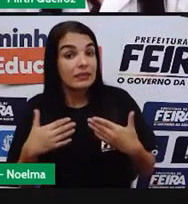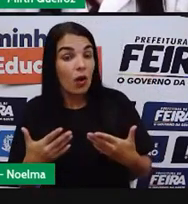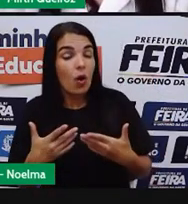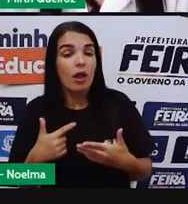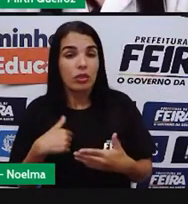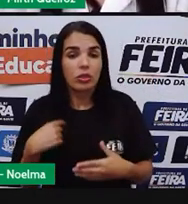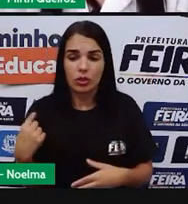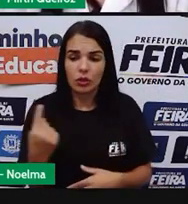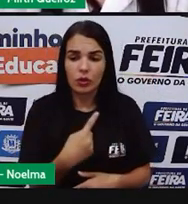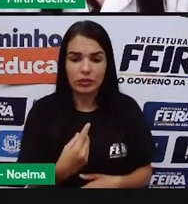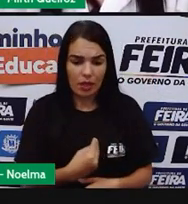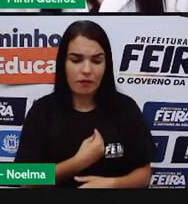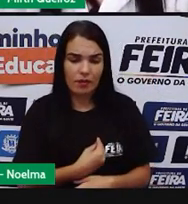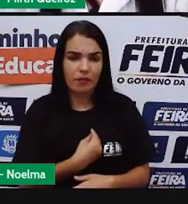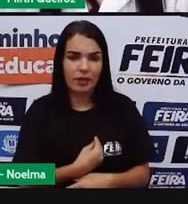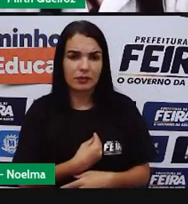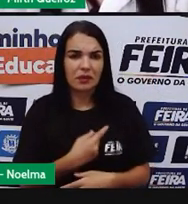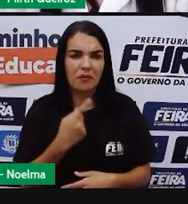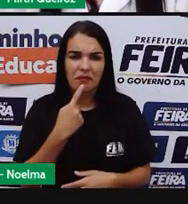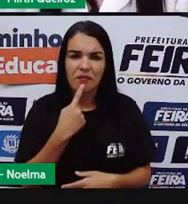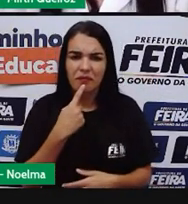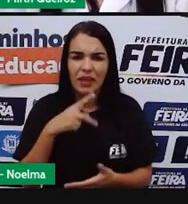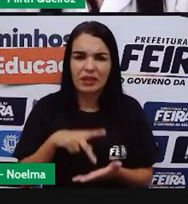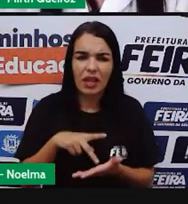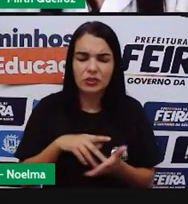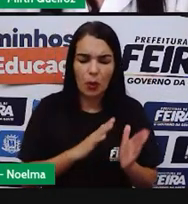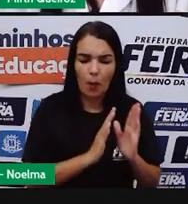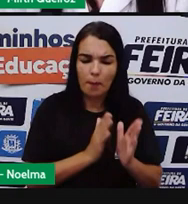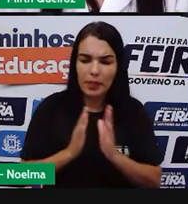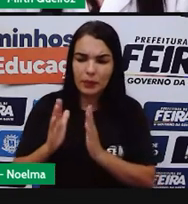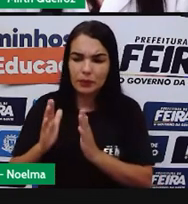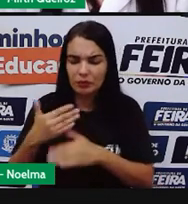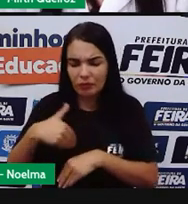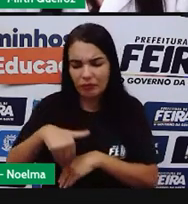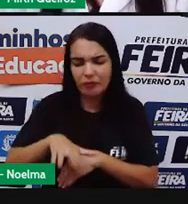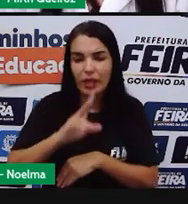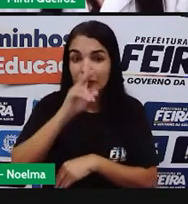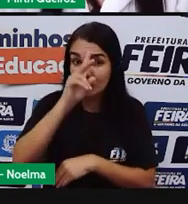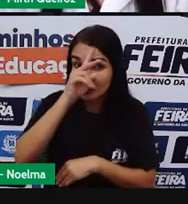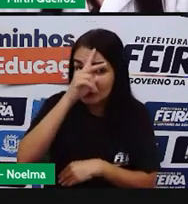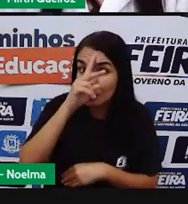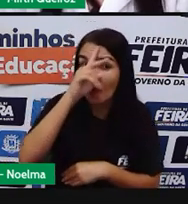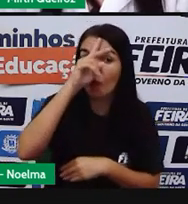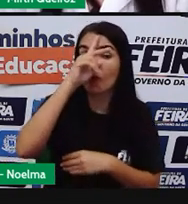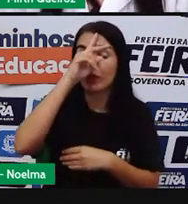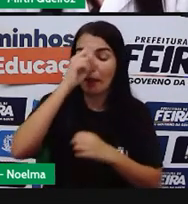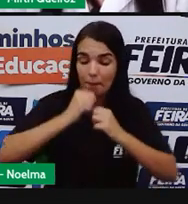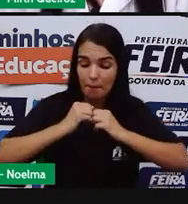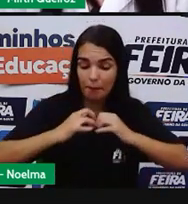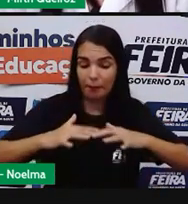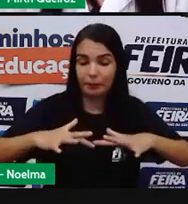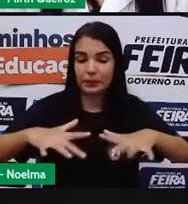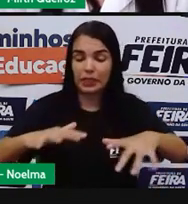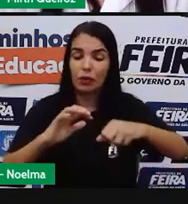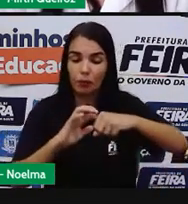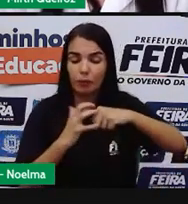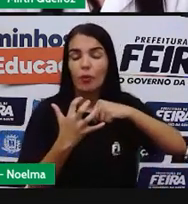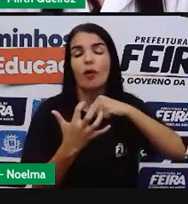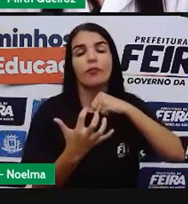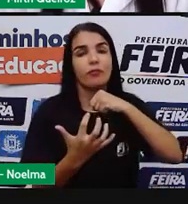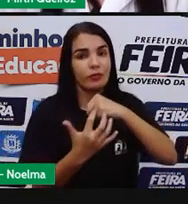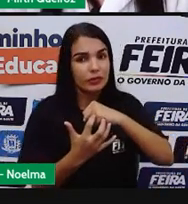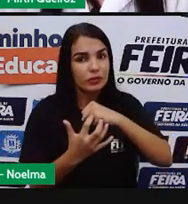Estamos vivendo um período em que vai entrar para a história, né? A pandemia do novo coronavírus chegou e mudou